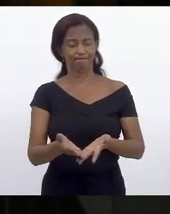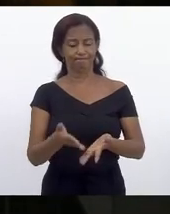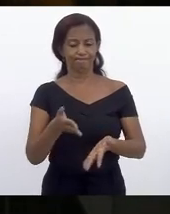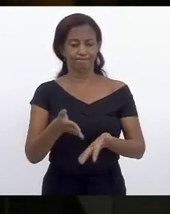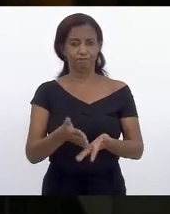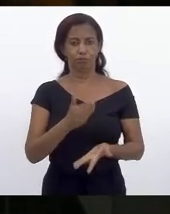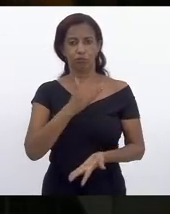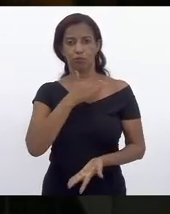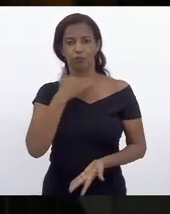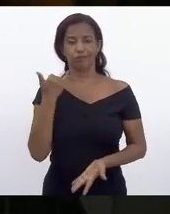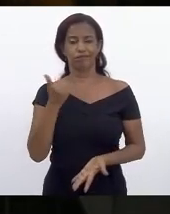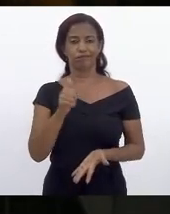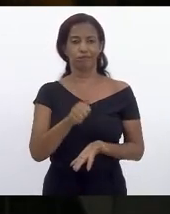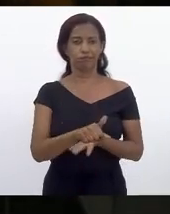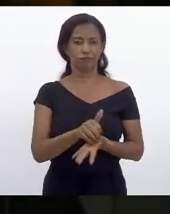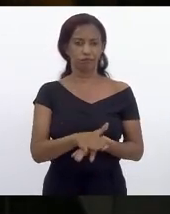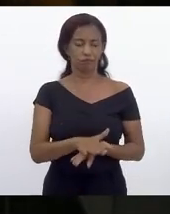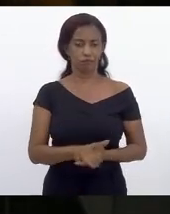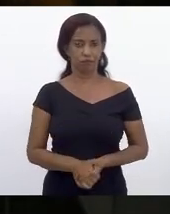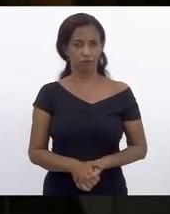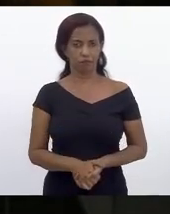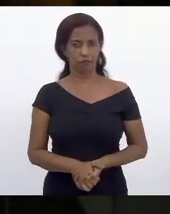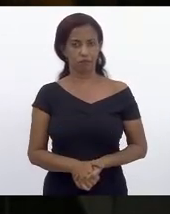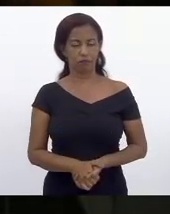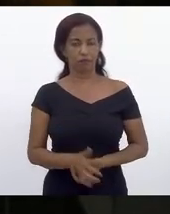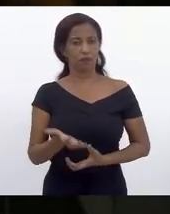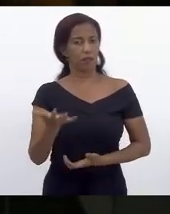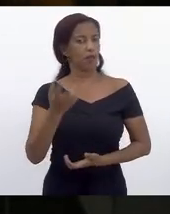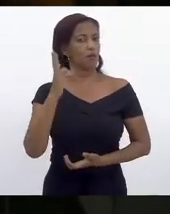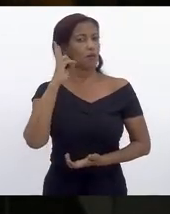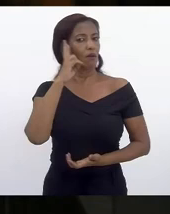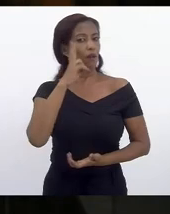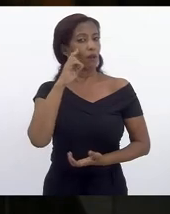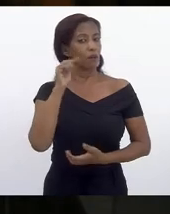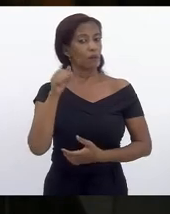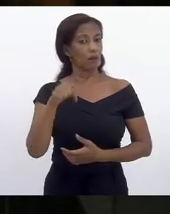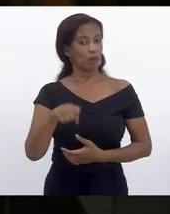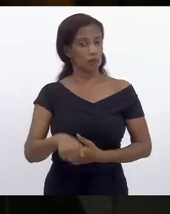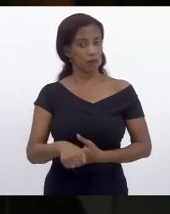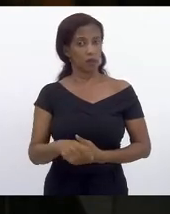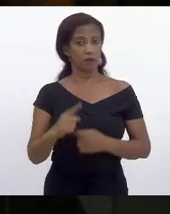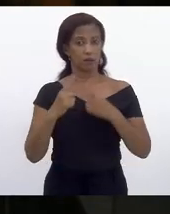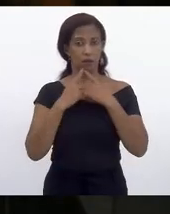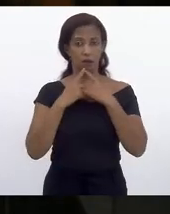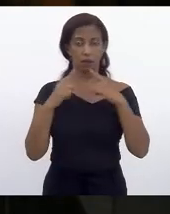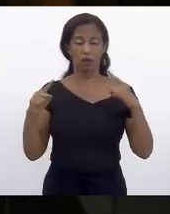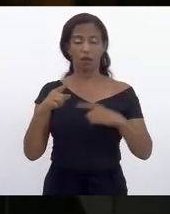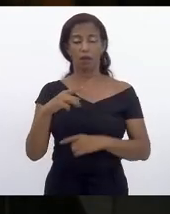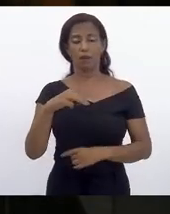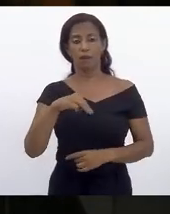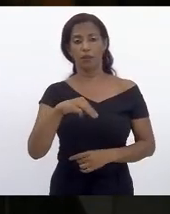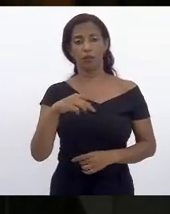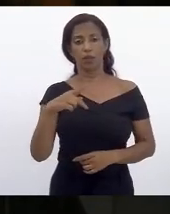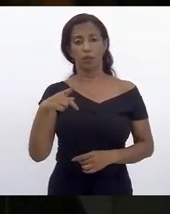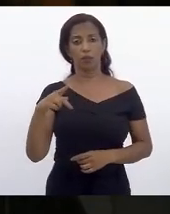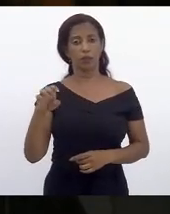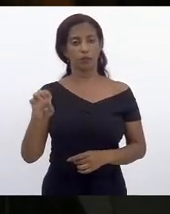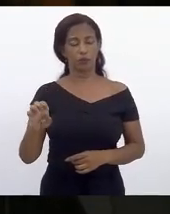chegou ao óbito. Quero relembrar aqui que fizemos uma denúncia no Ministério Público